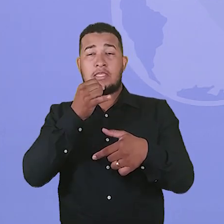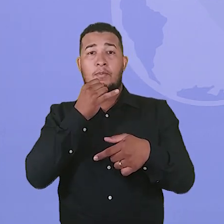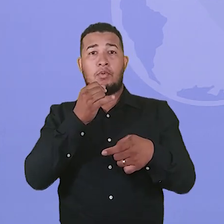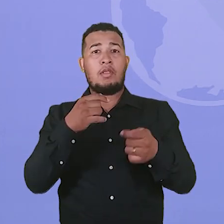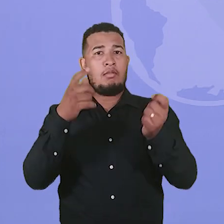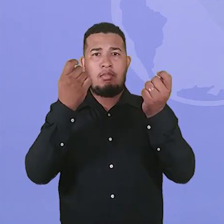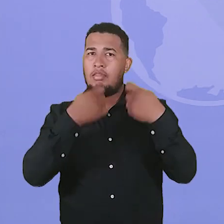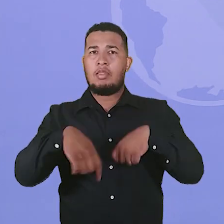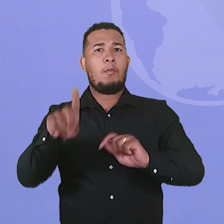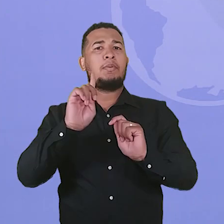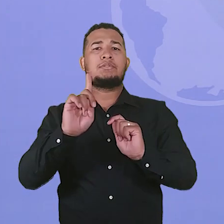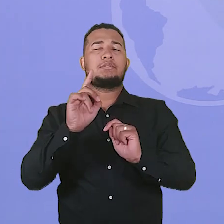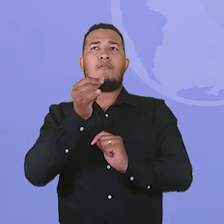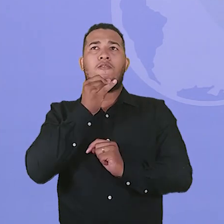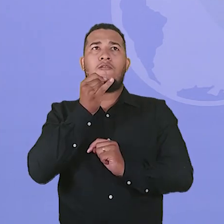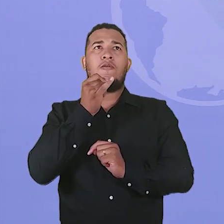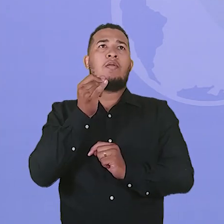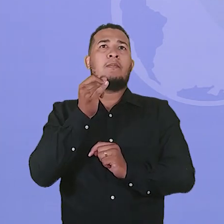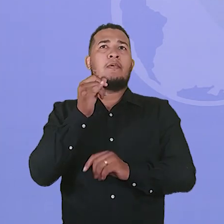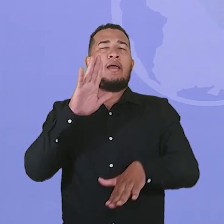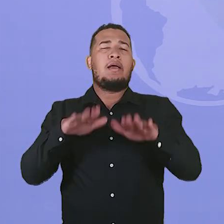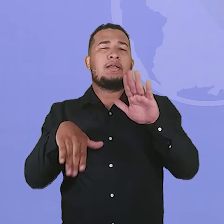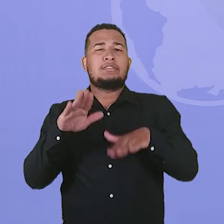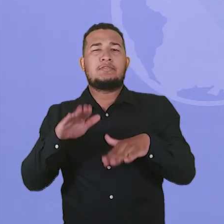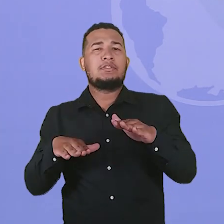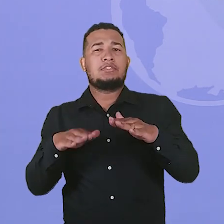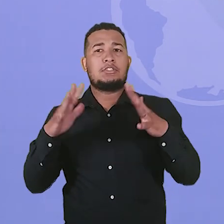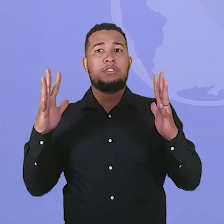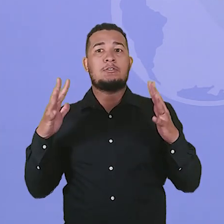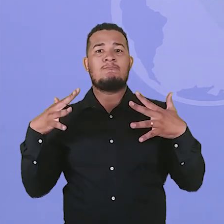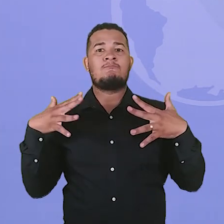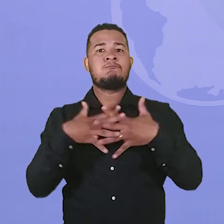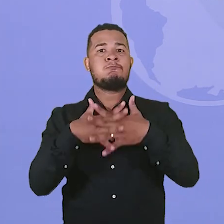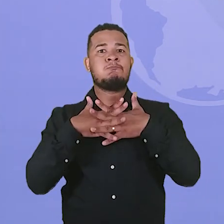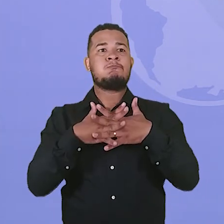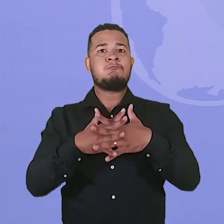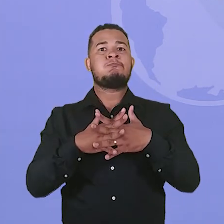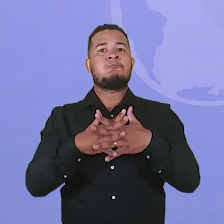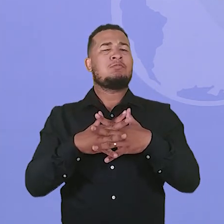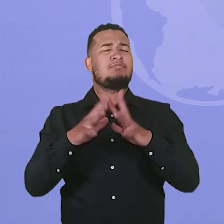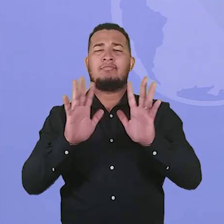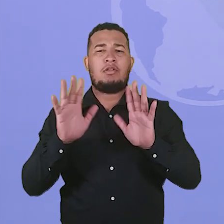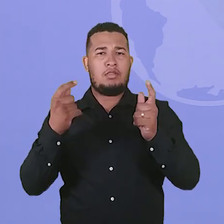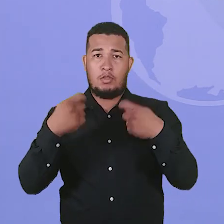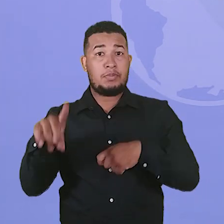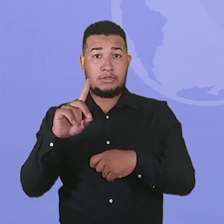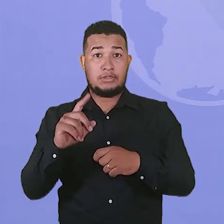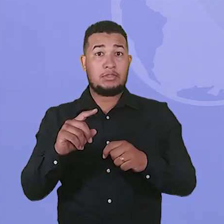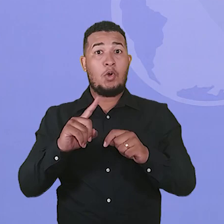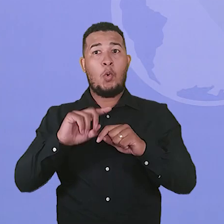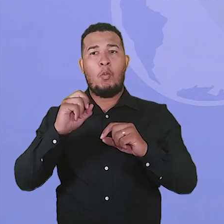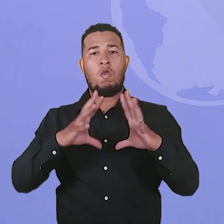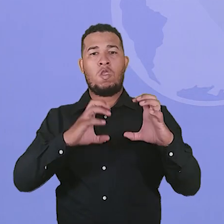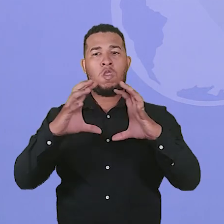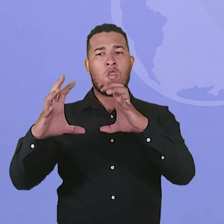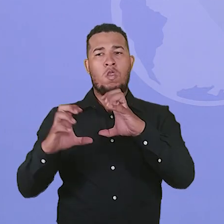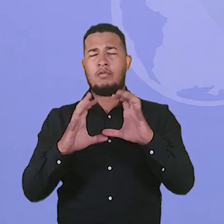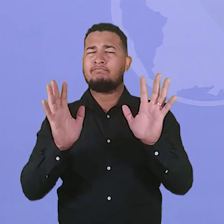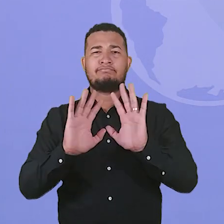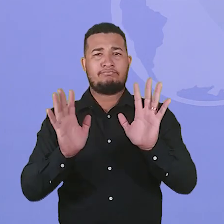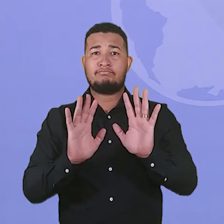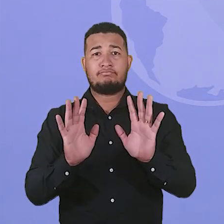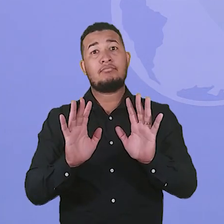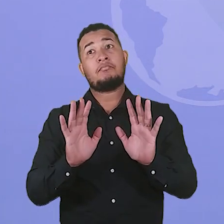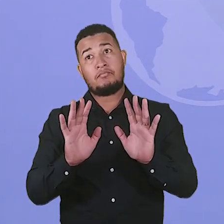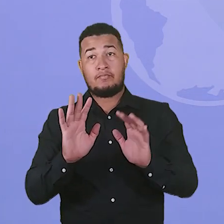Eles não precisam necessariamente, muitas vezes eles vão ir de encontro, mas eles não precisam necessariamente estar brigando entre